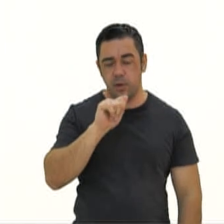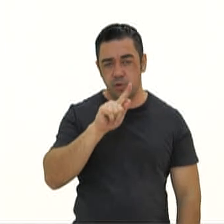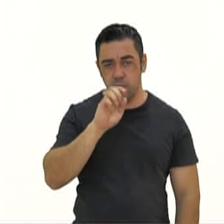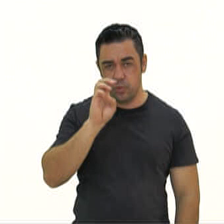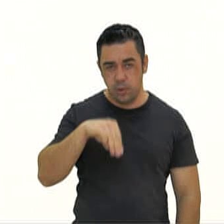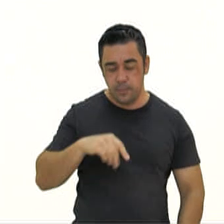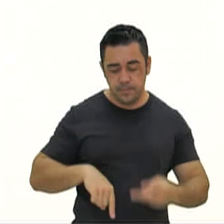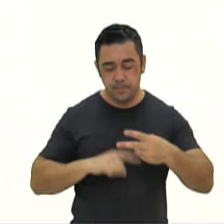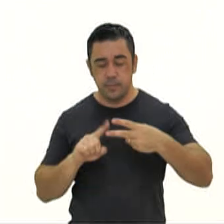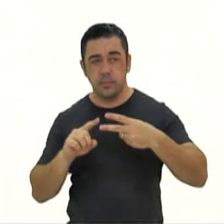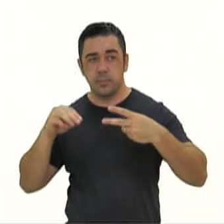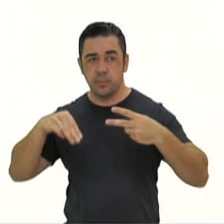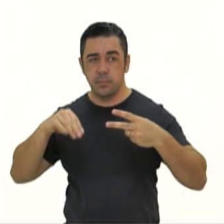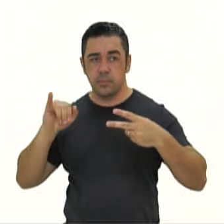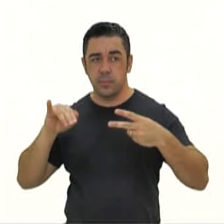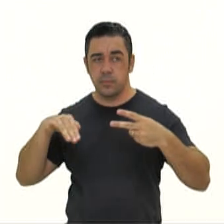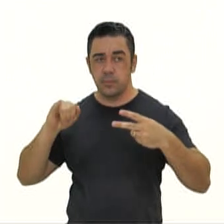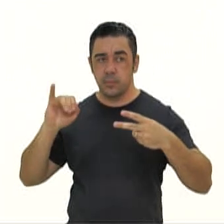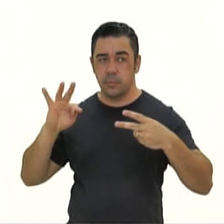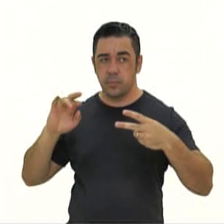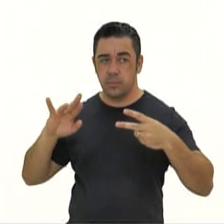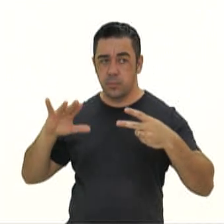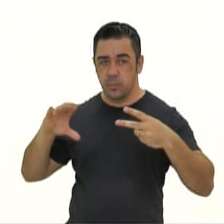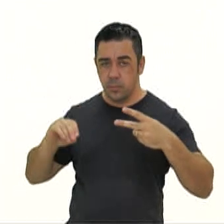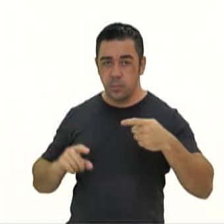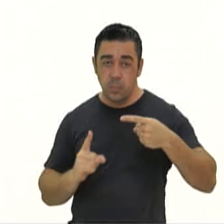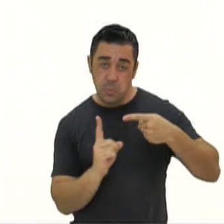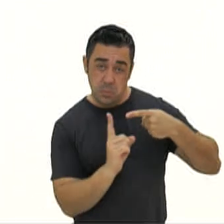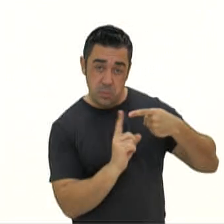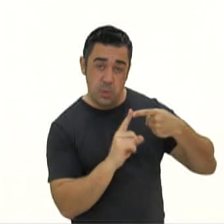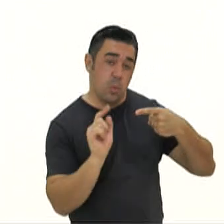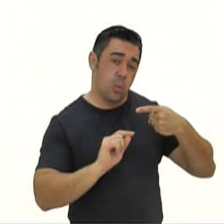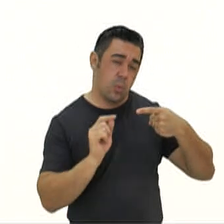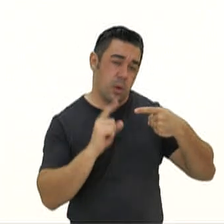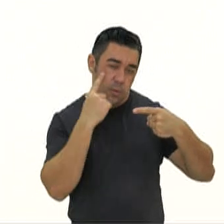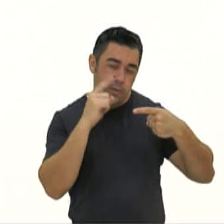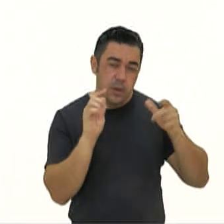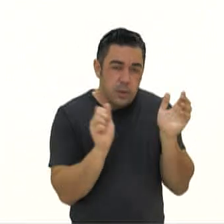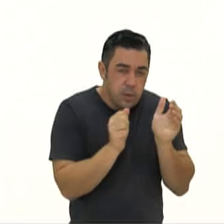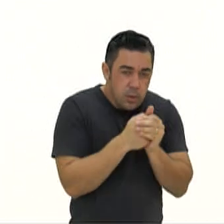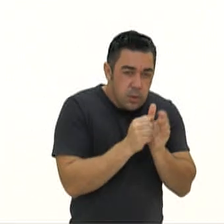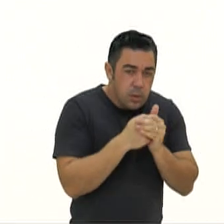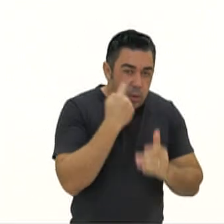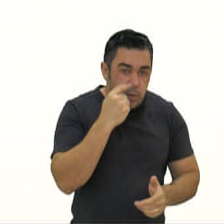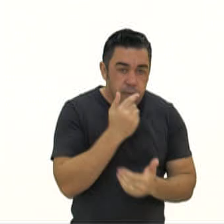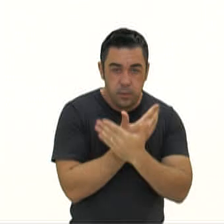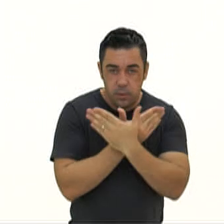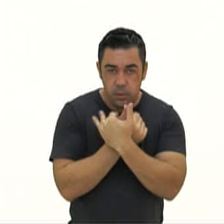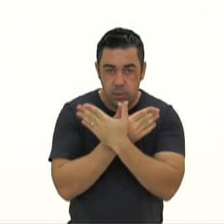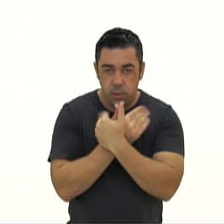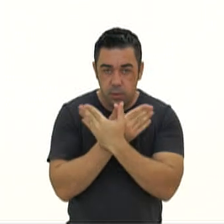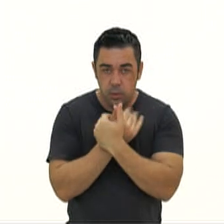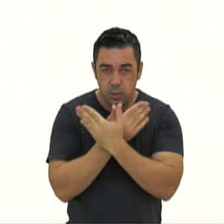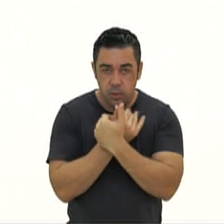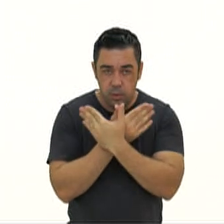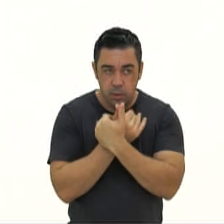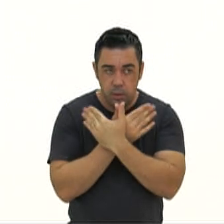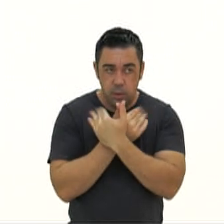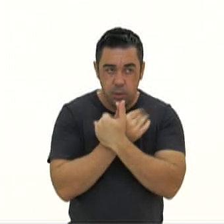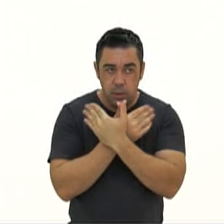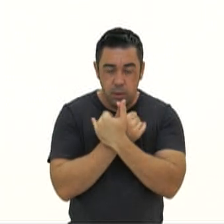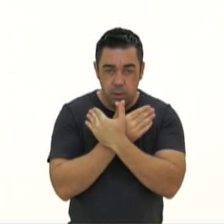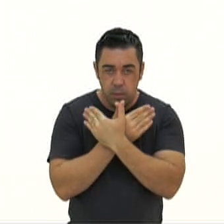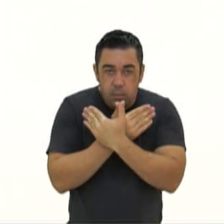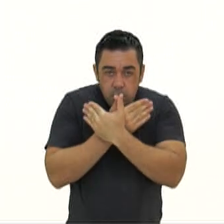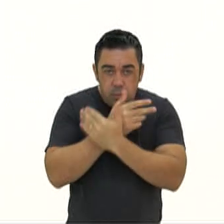Tá? No primeiro desenho aqui, na primeira figura de camuflagem, vocês conseguem observar que nós temos a presença de